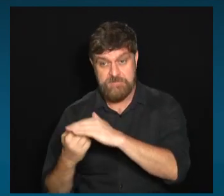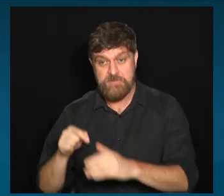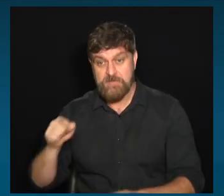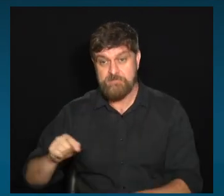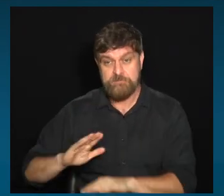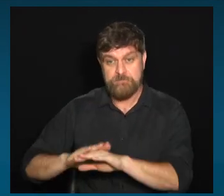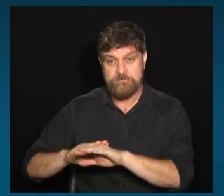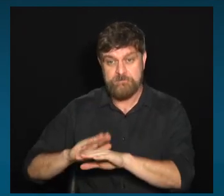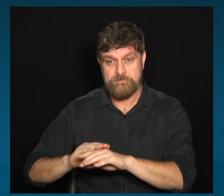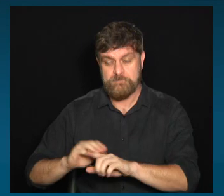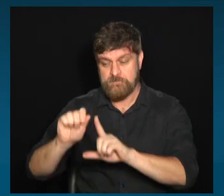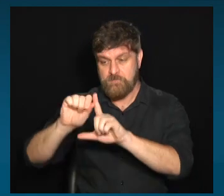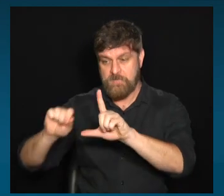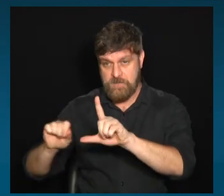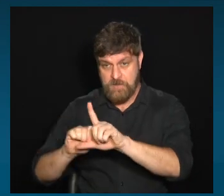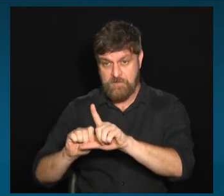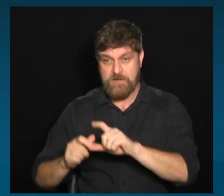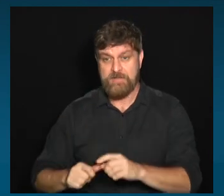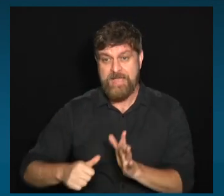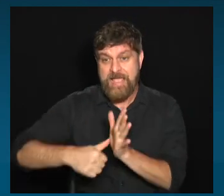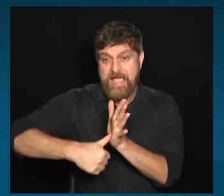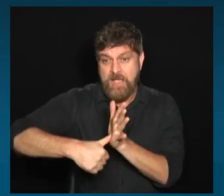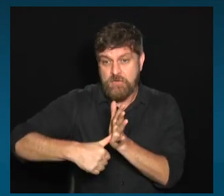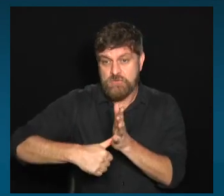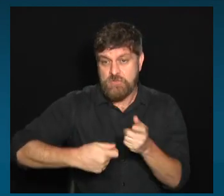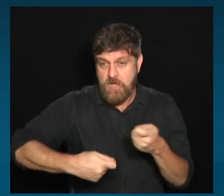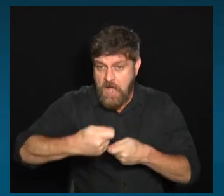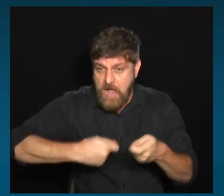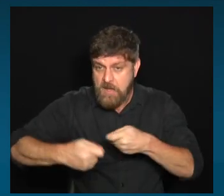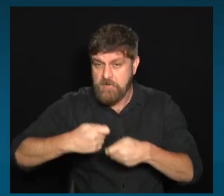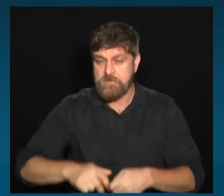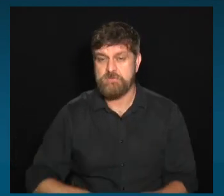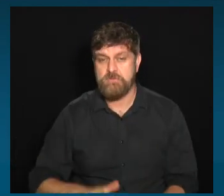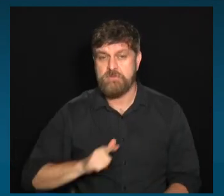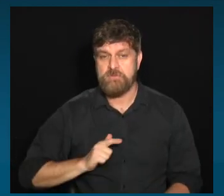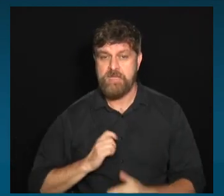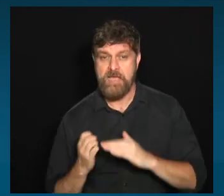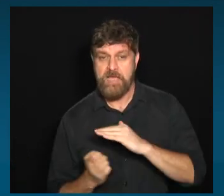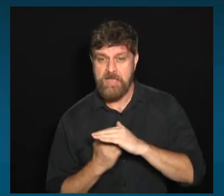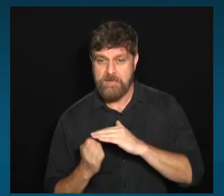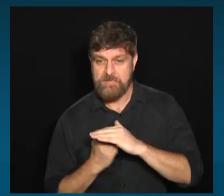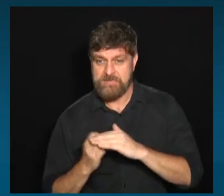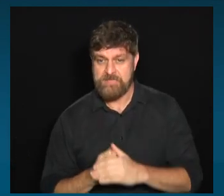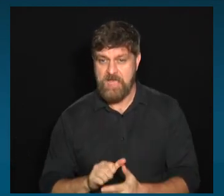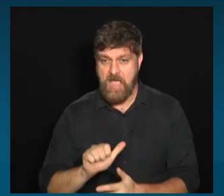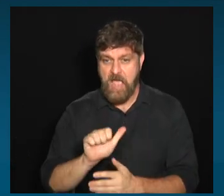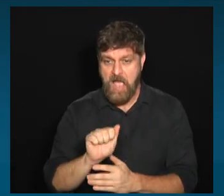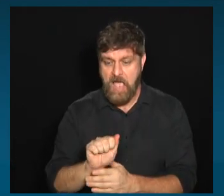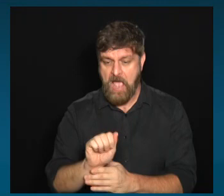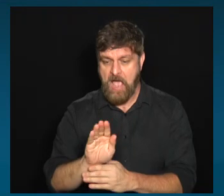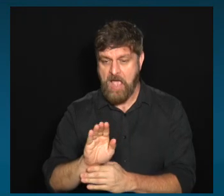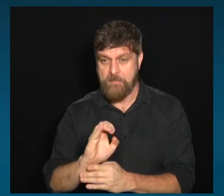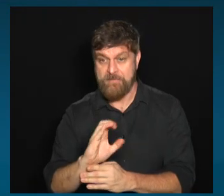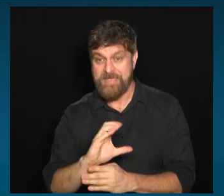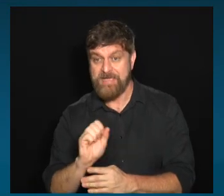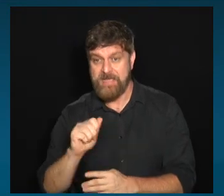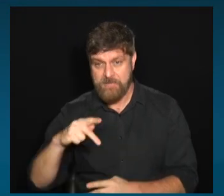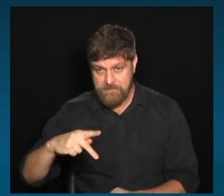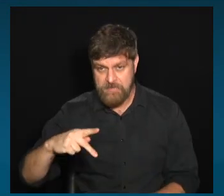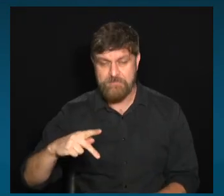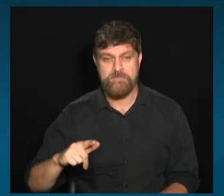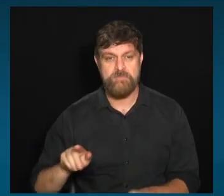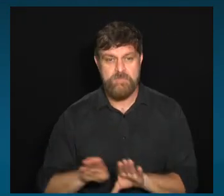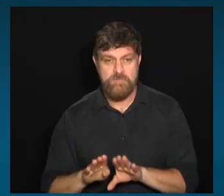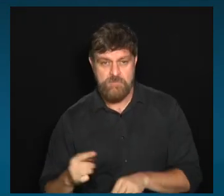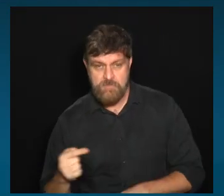Faculdade Anhanguera e é sócio administrador e proprietário da empresa Agricamp. Em turno único será analisado o projeto